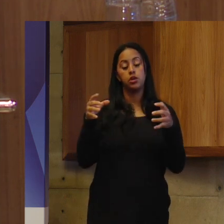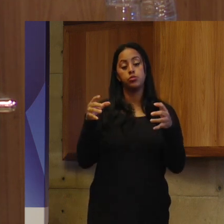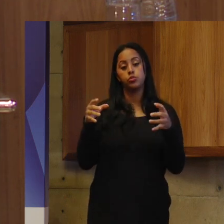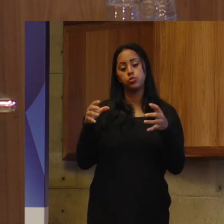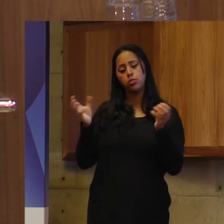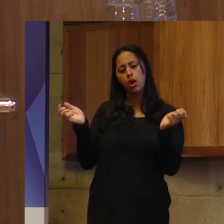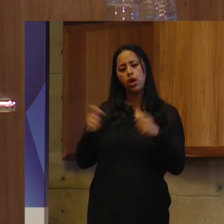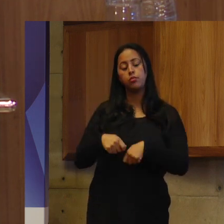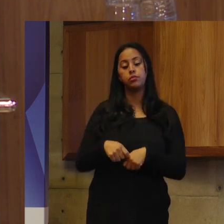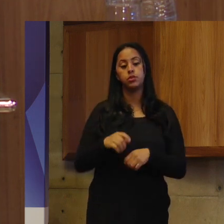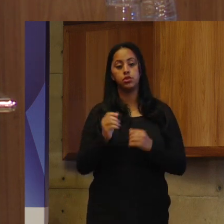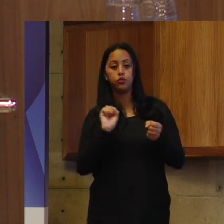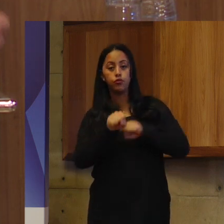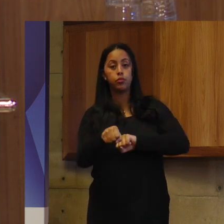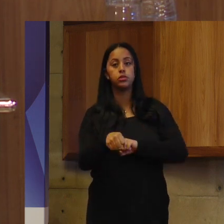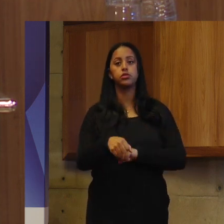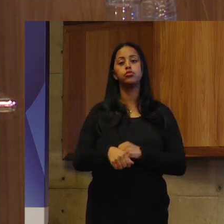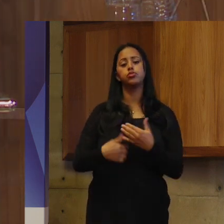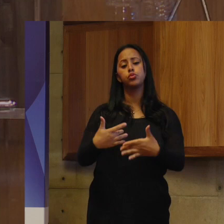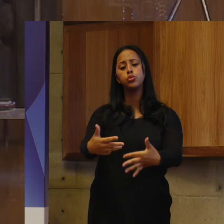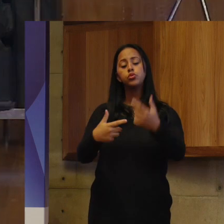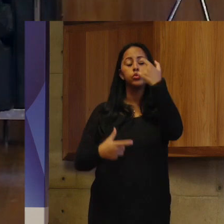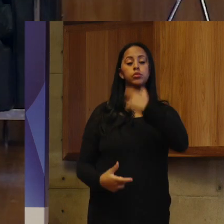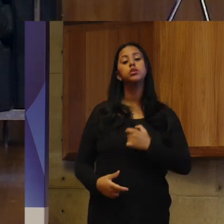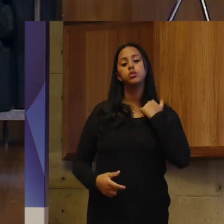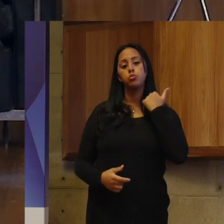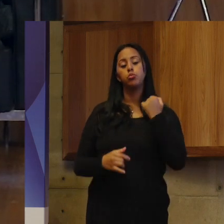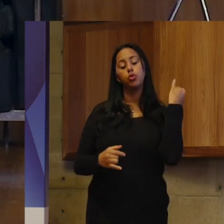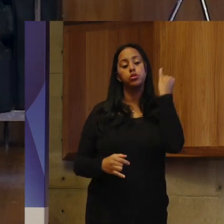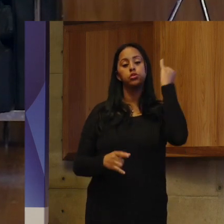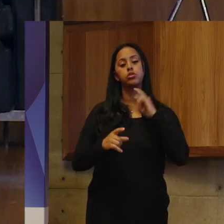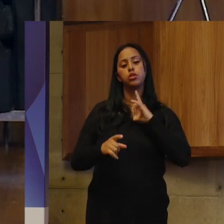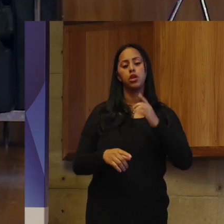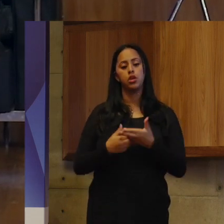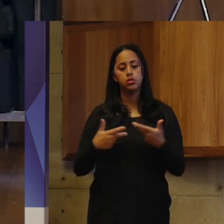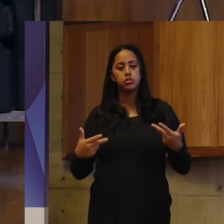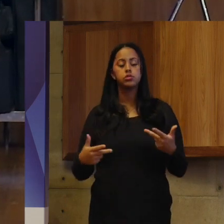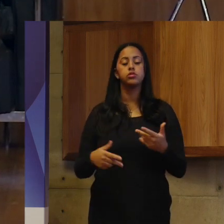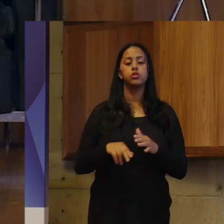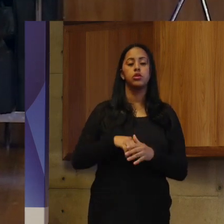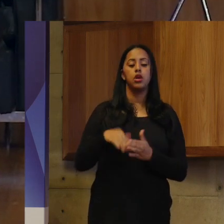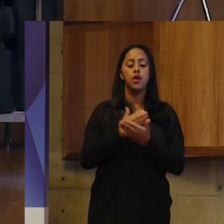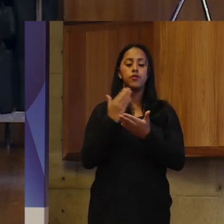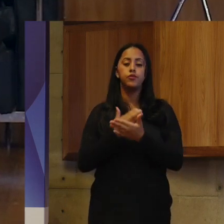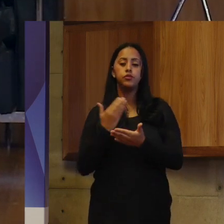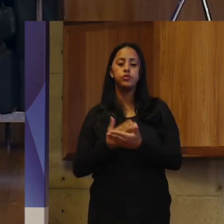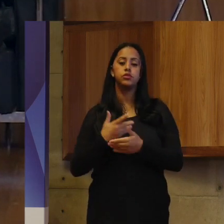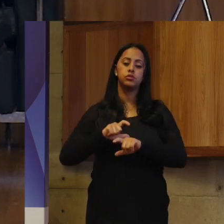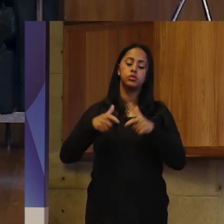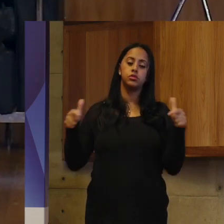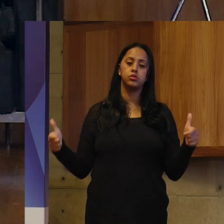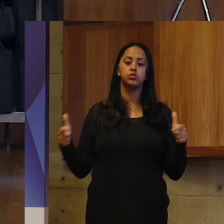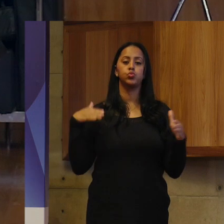uma capacidade de formação de recursos humanos relevante, nós temos índices de publicação de papers em revistas que